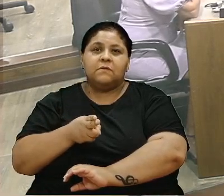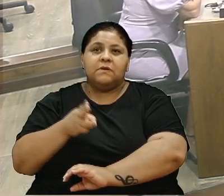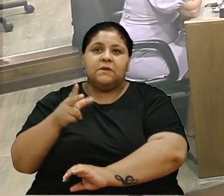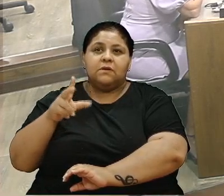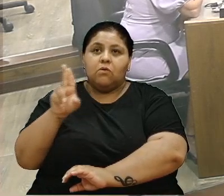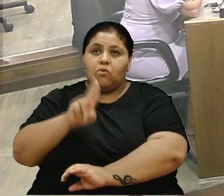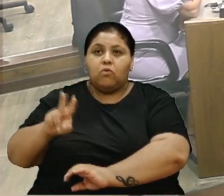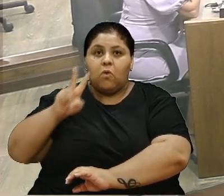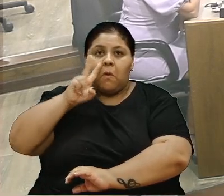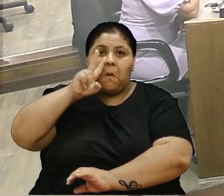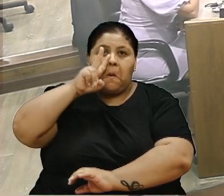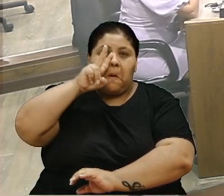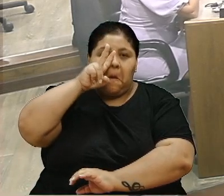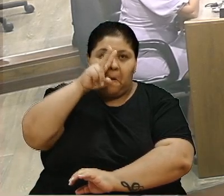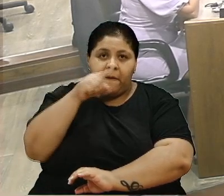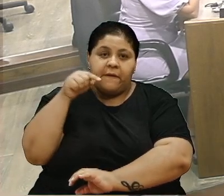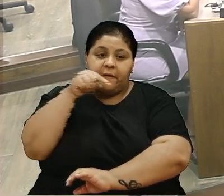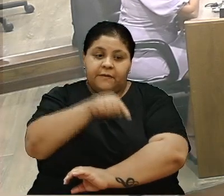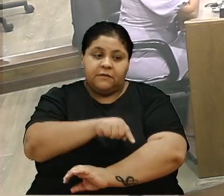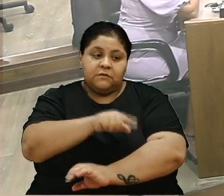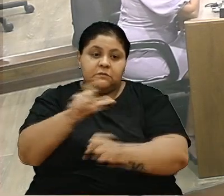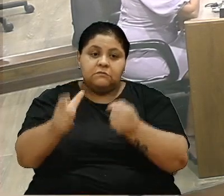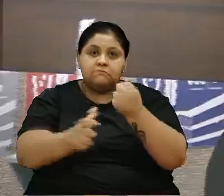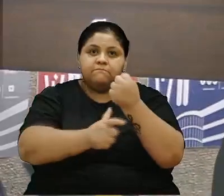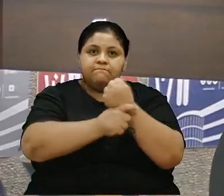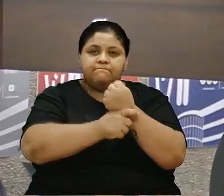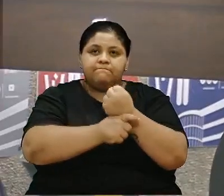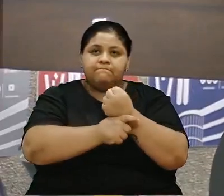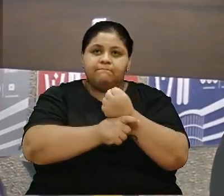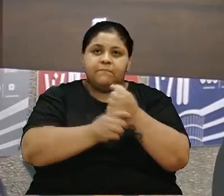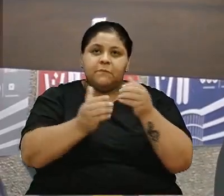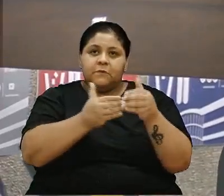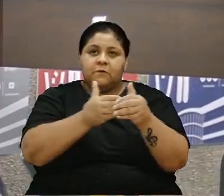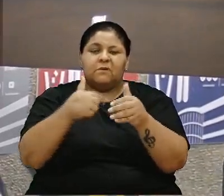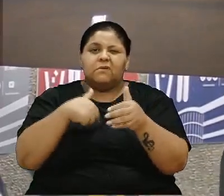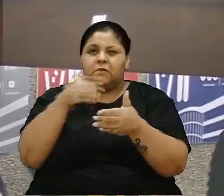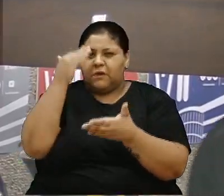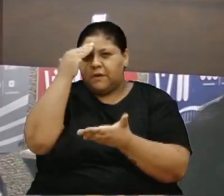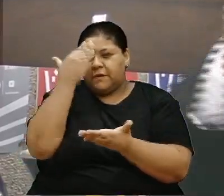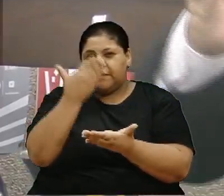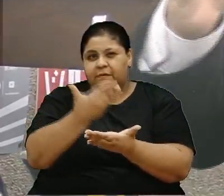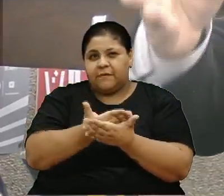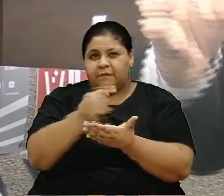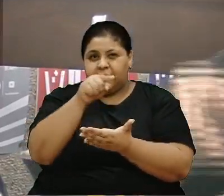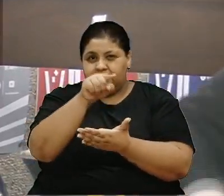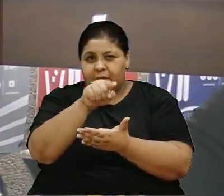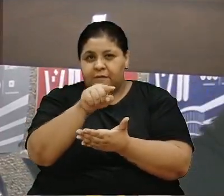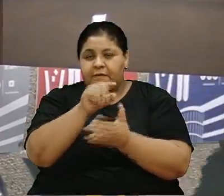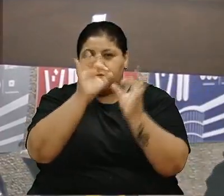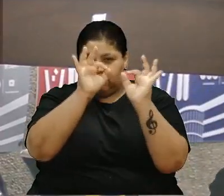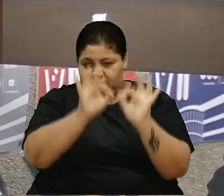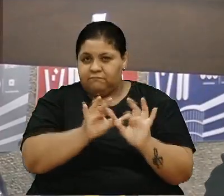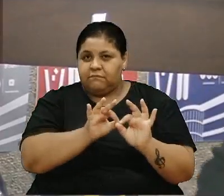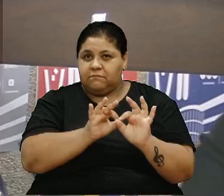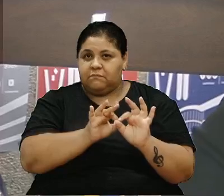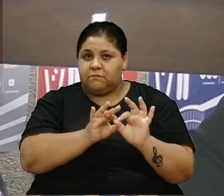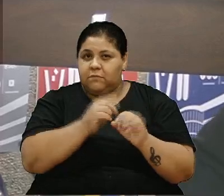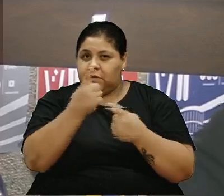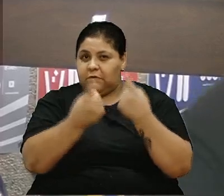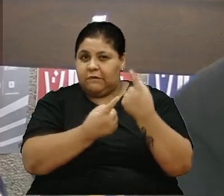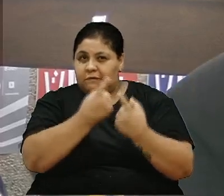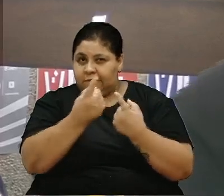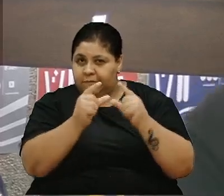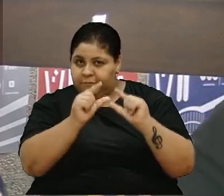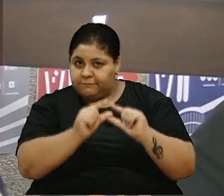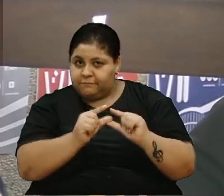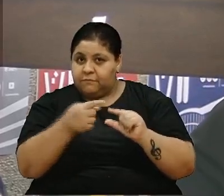É assim que os órgãos de segurança eles são balizados. Eu acredito que a senhora esteja correta em partes, que é para a